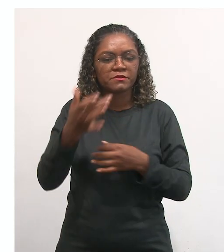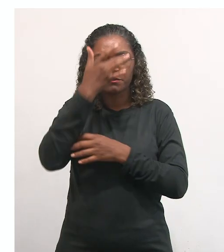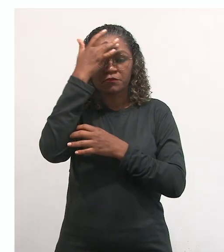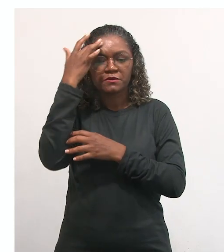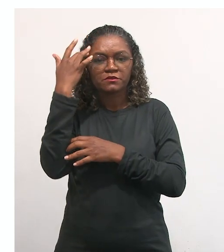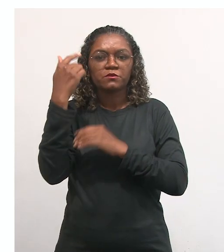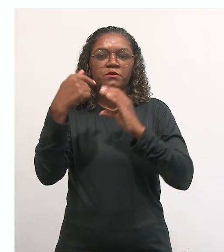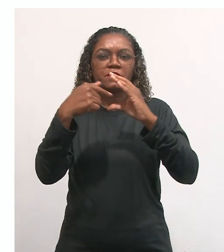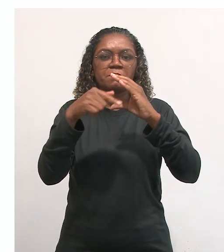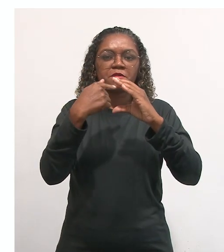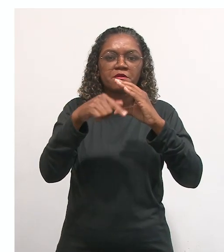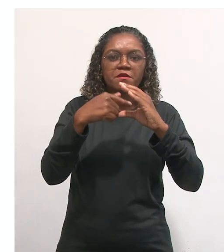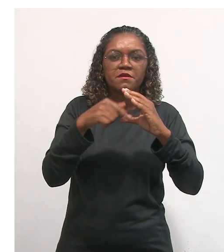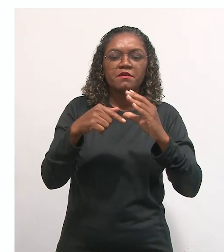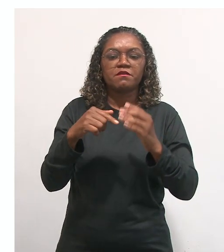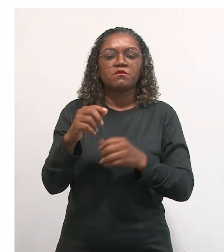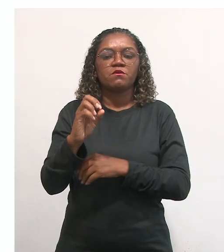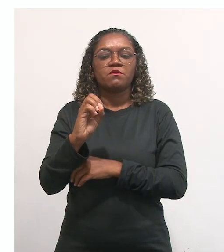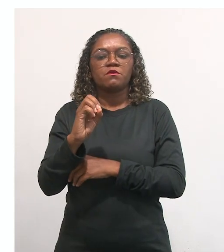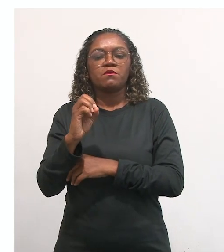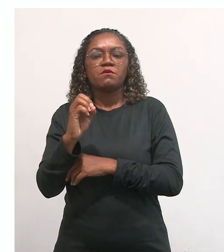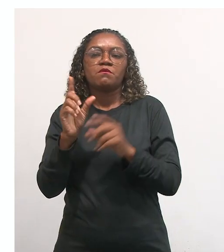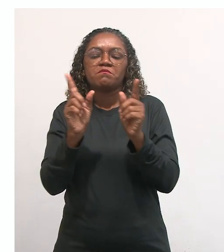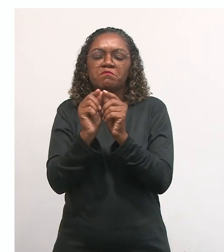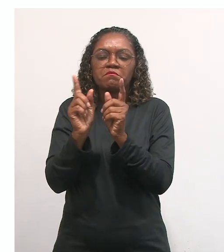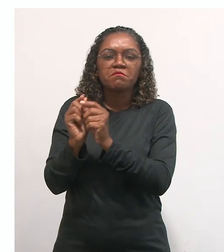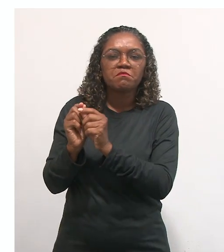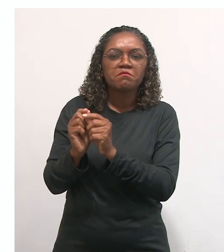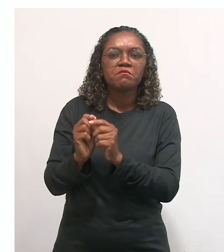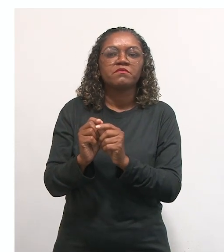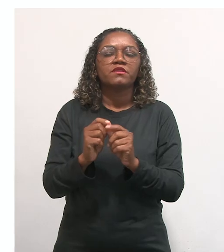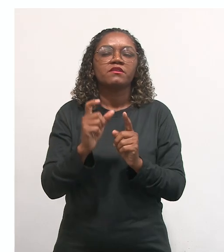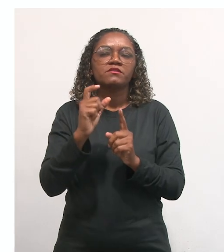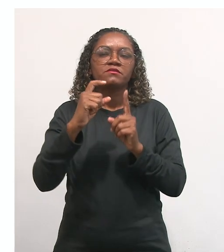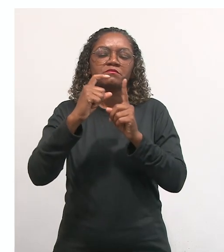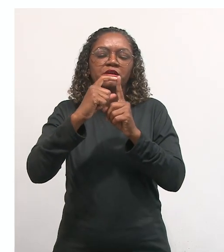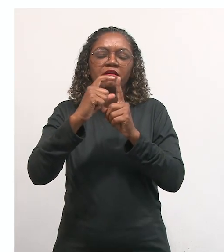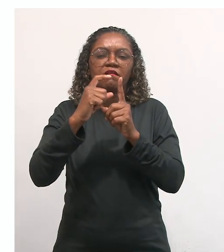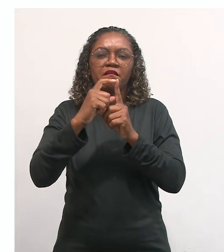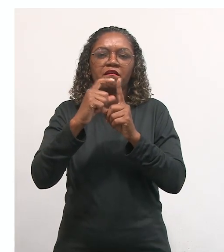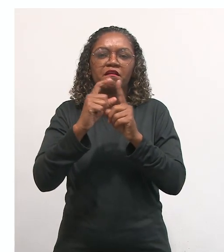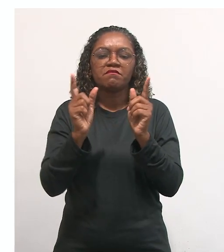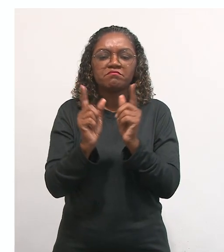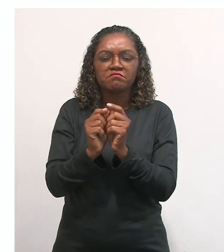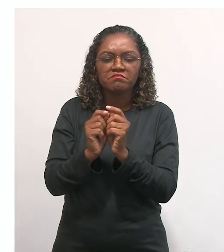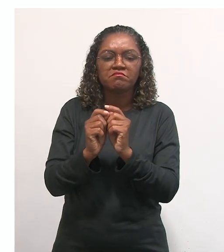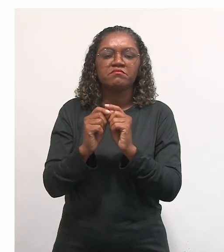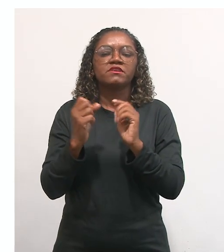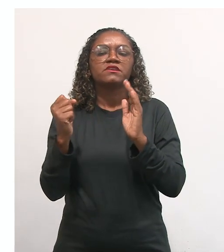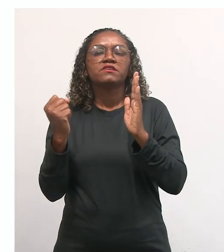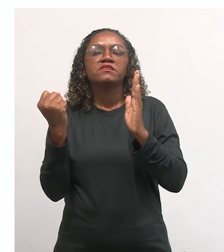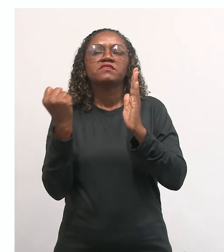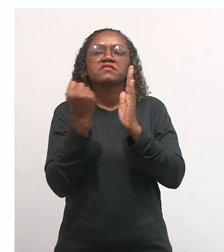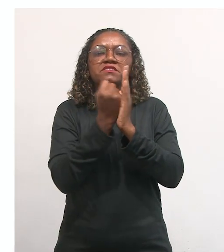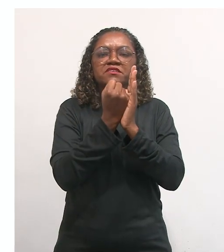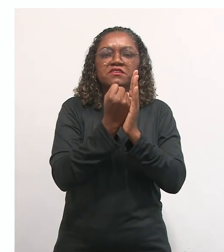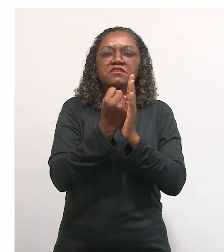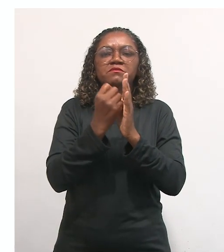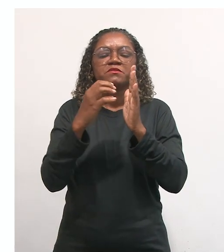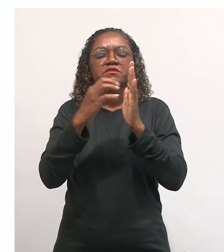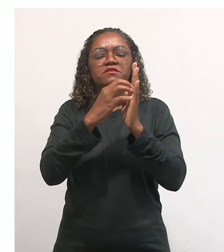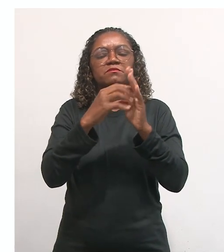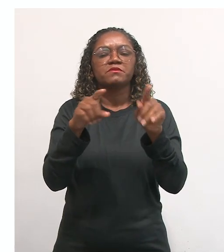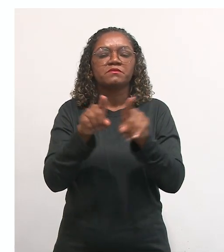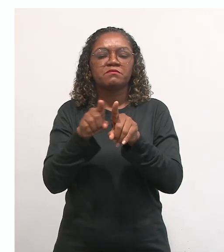e-mails e assim abusarem das abreviaturas né símbolos emotions por exemplo